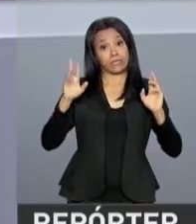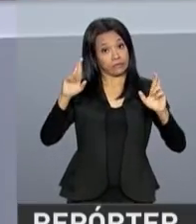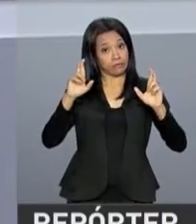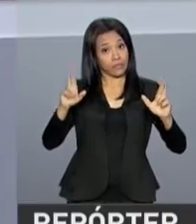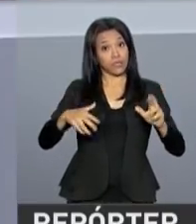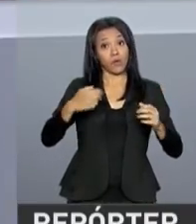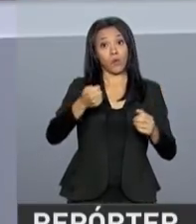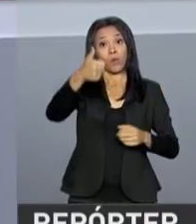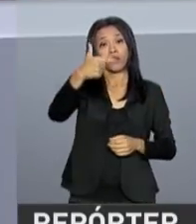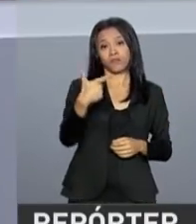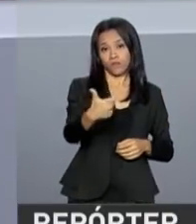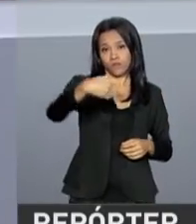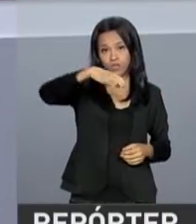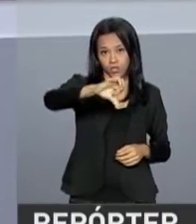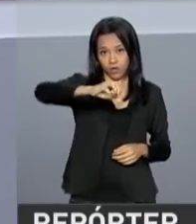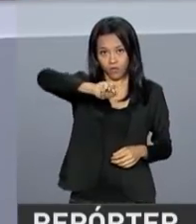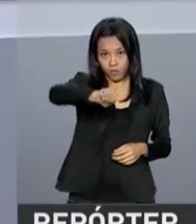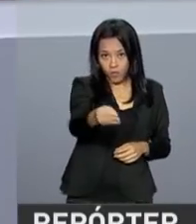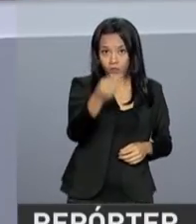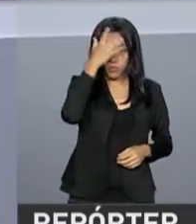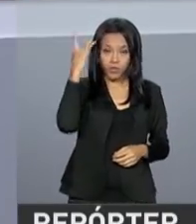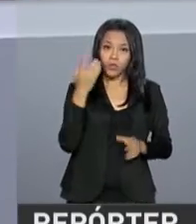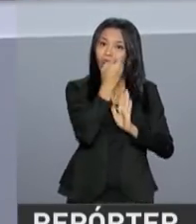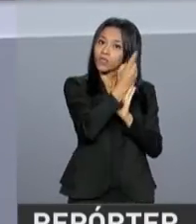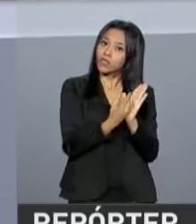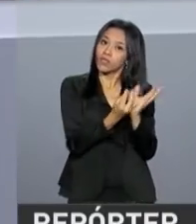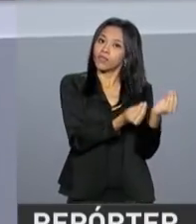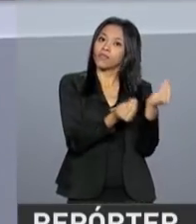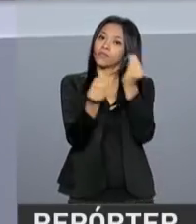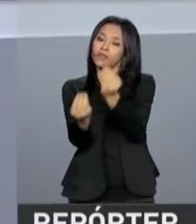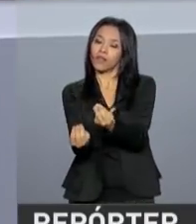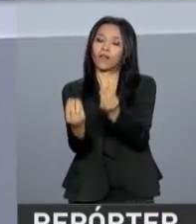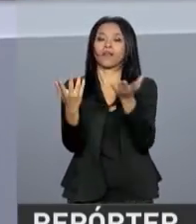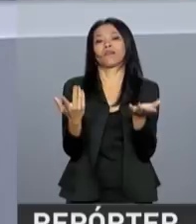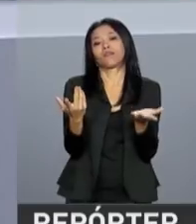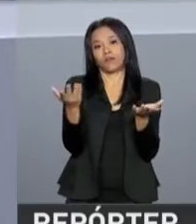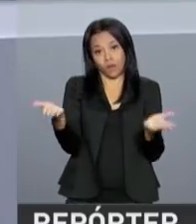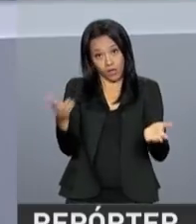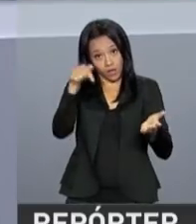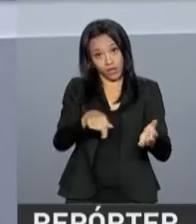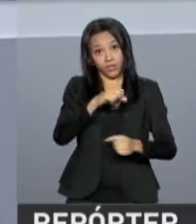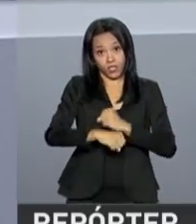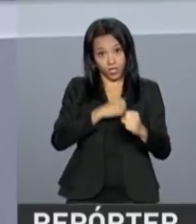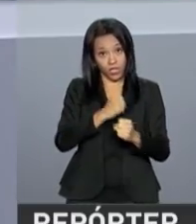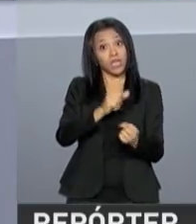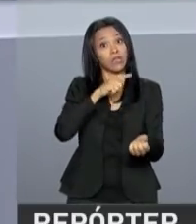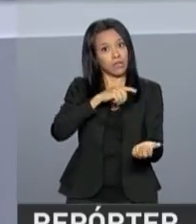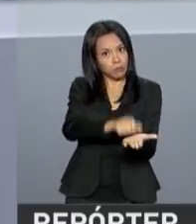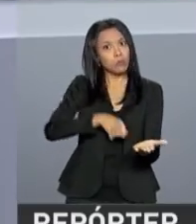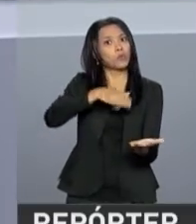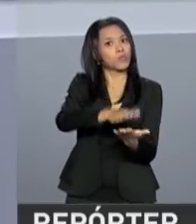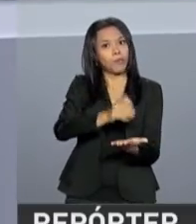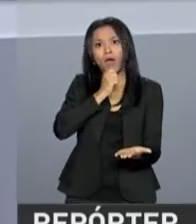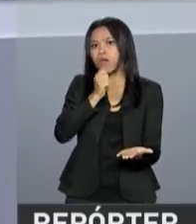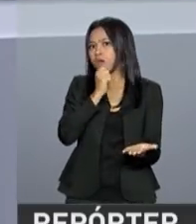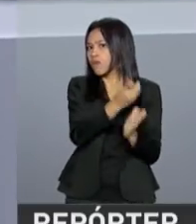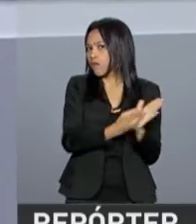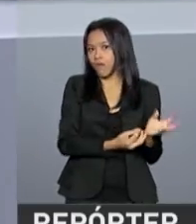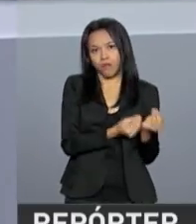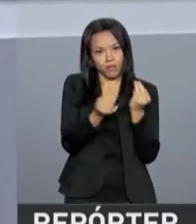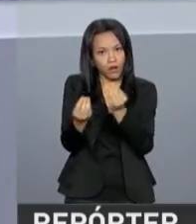quase 29 milhões de contribuintes entreguem a declaração de imposto de renda neste ano a multa mínima para quem não entregar o documento